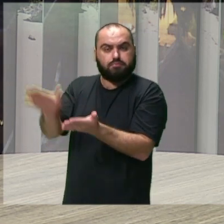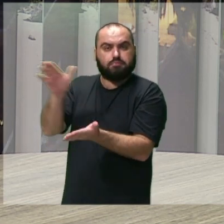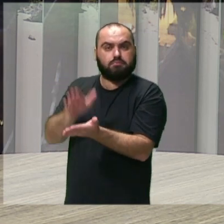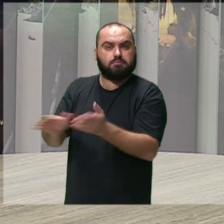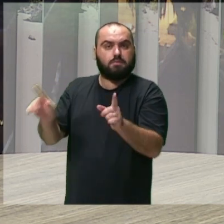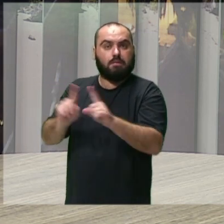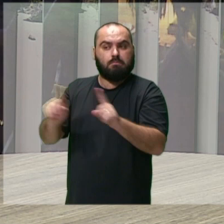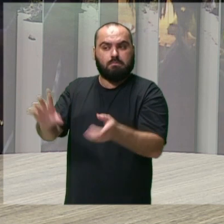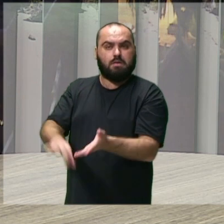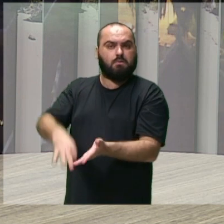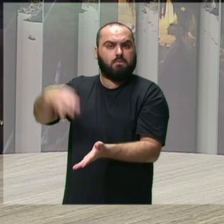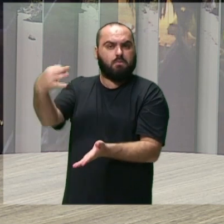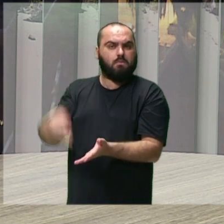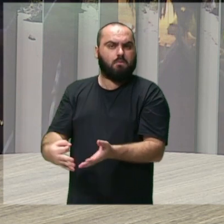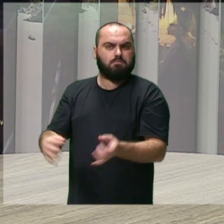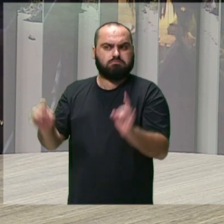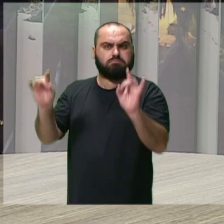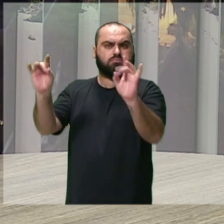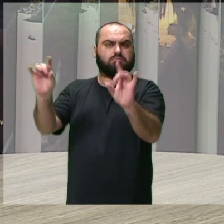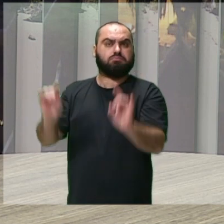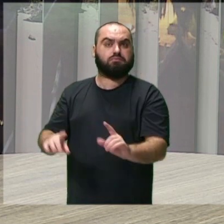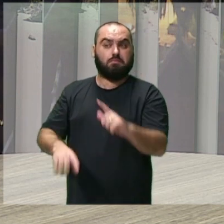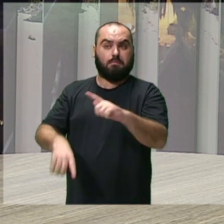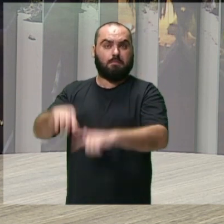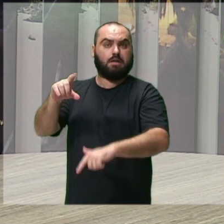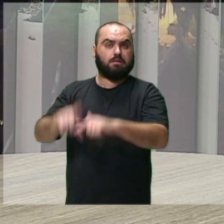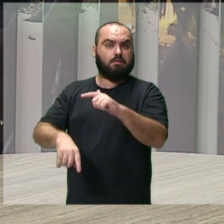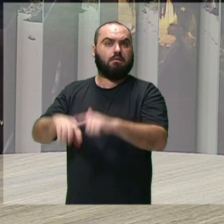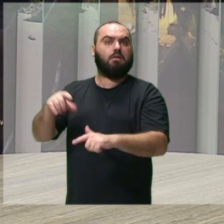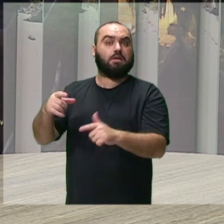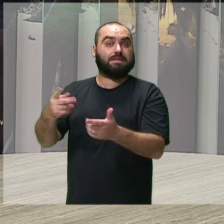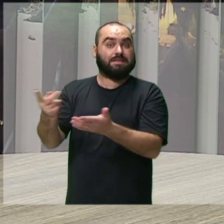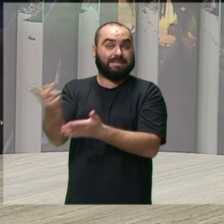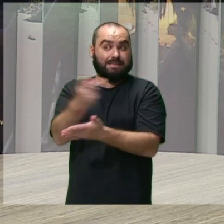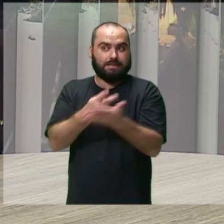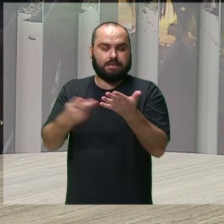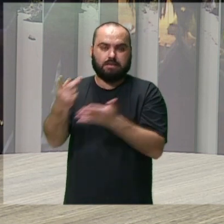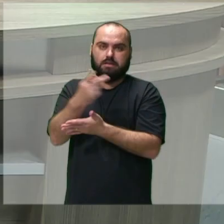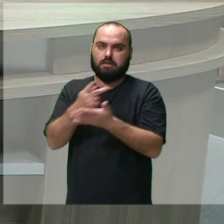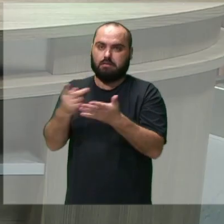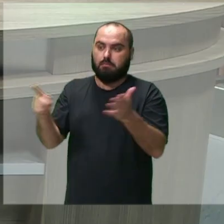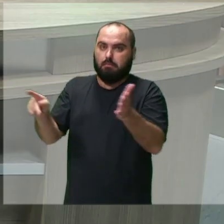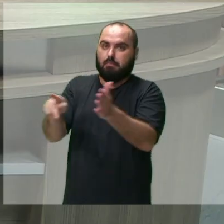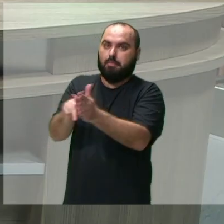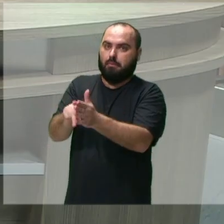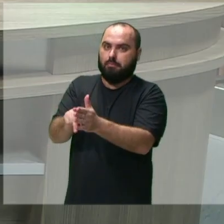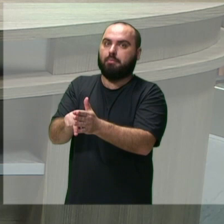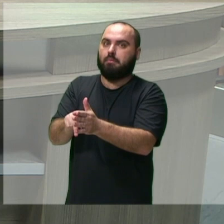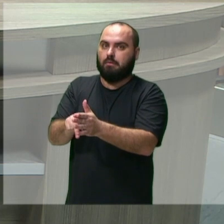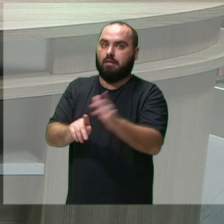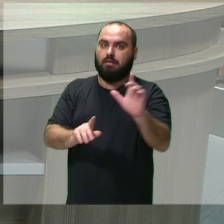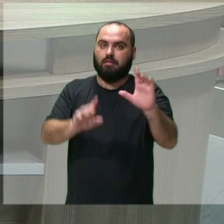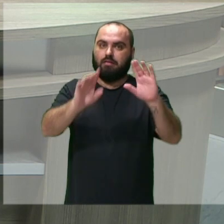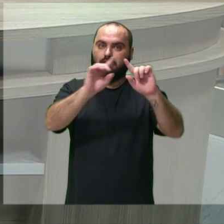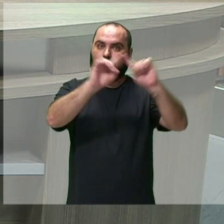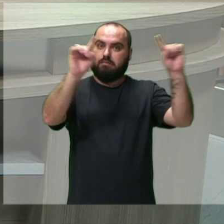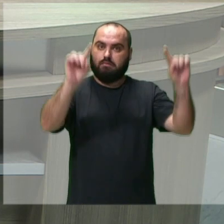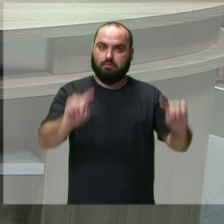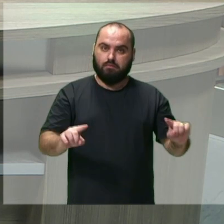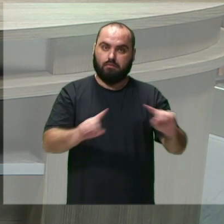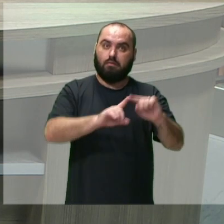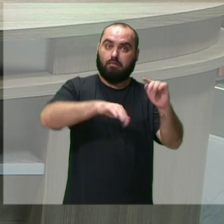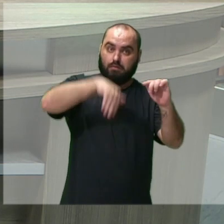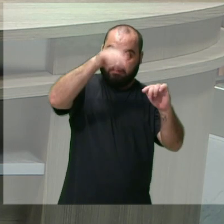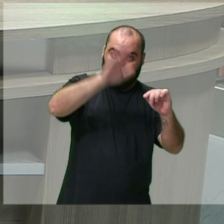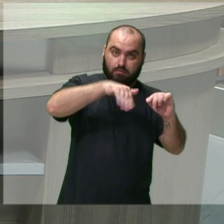de altíssima qualidade, com material também a tinta específica, a tela também é